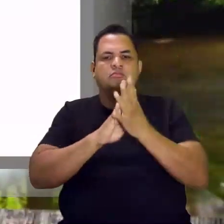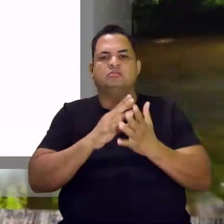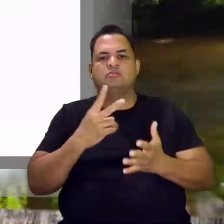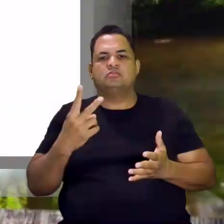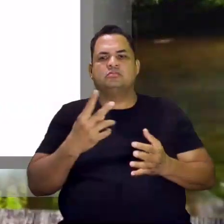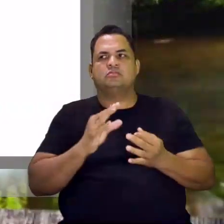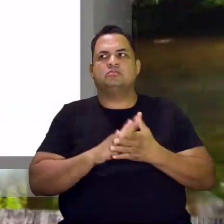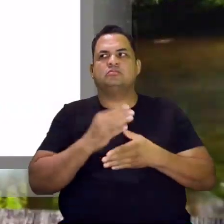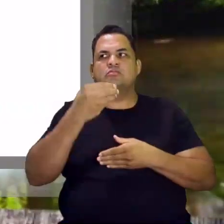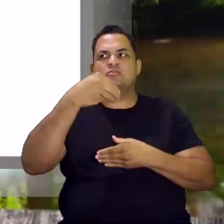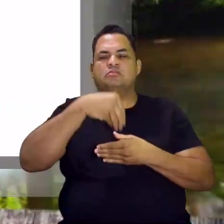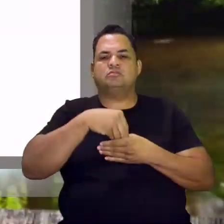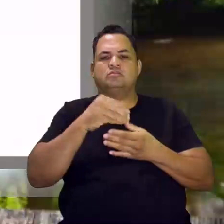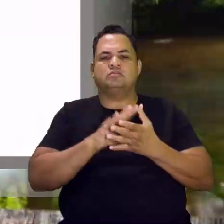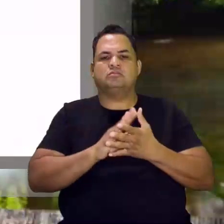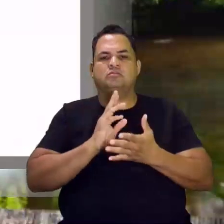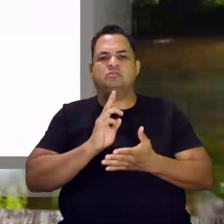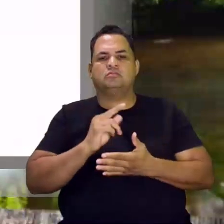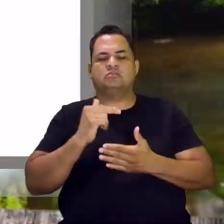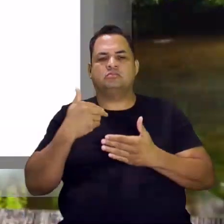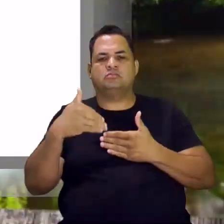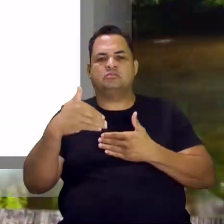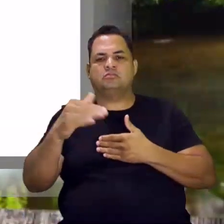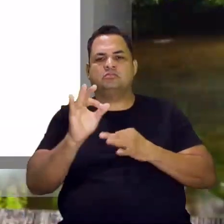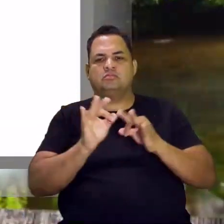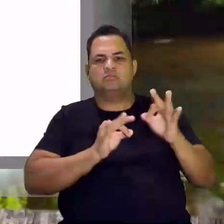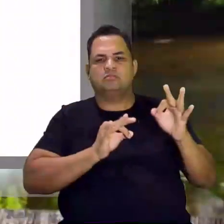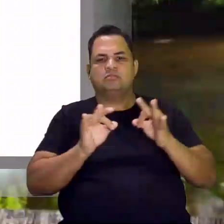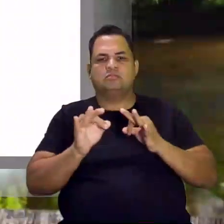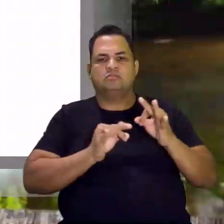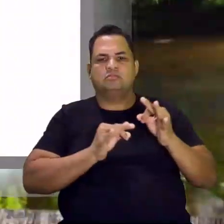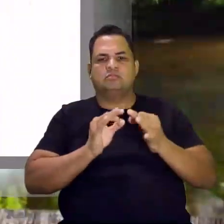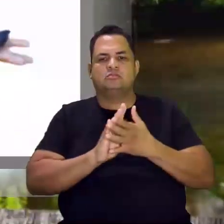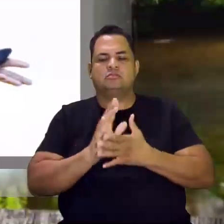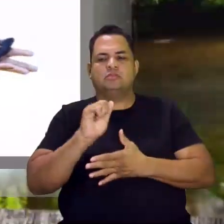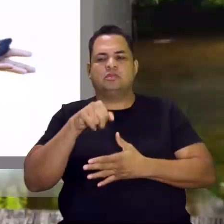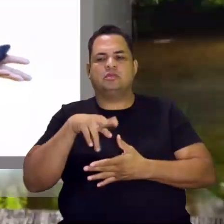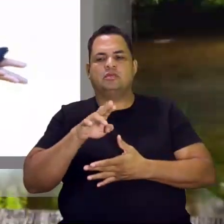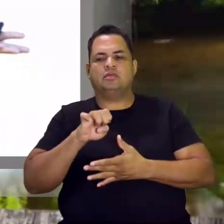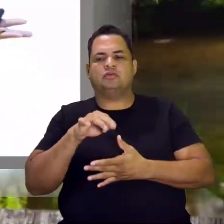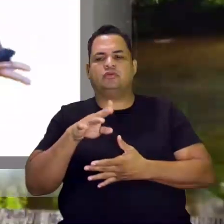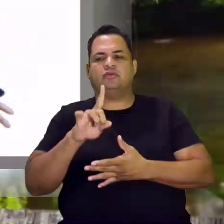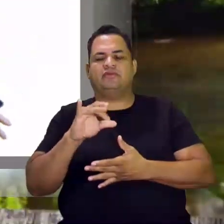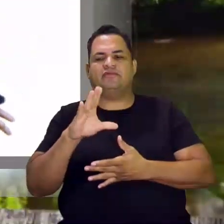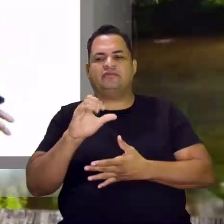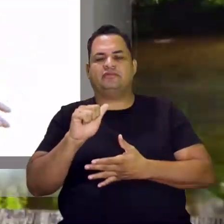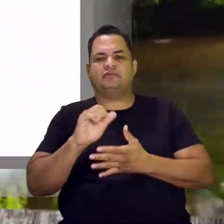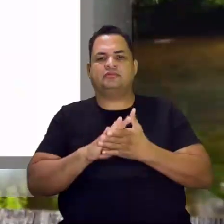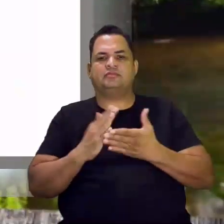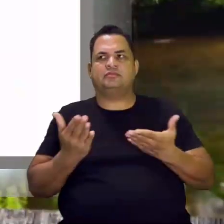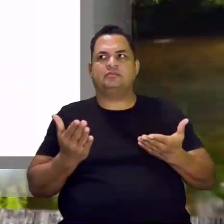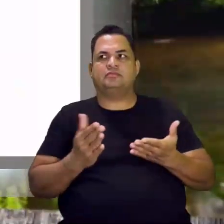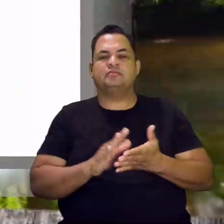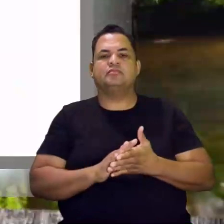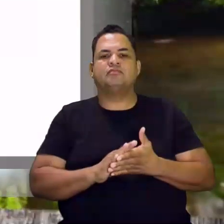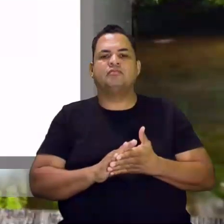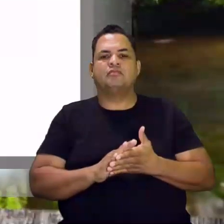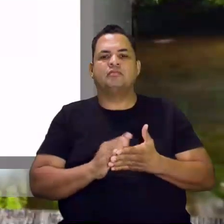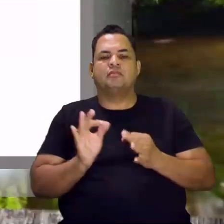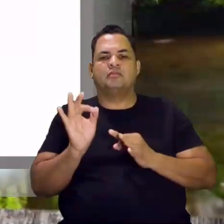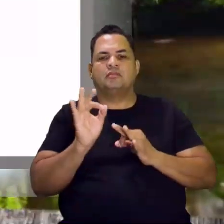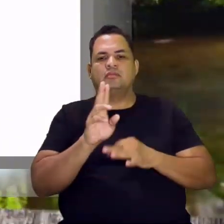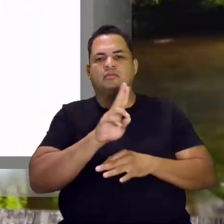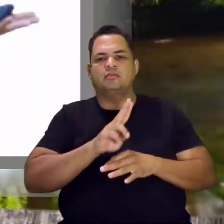elas estão dentro dos processos de organismos autotróficos. Como assim? Aqueles que vão